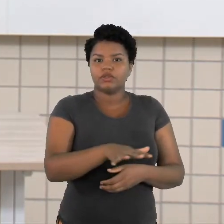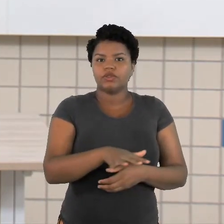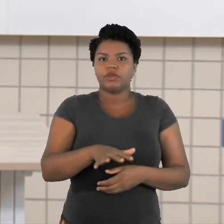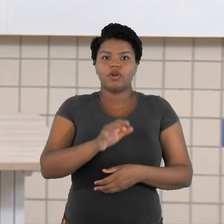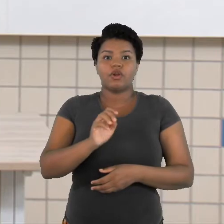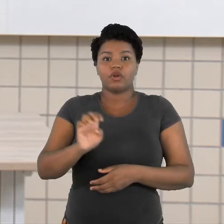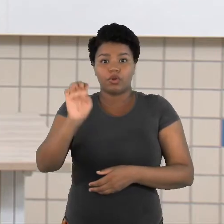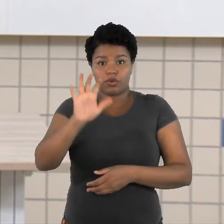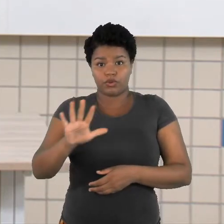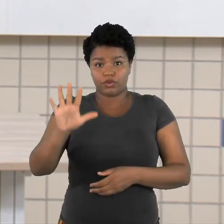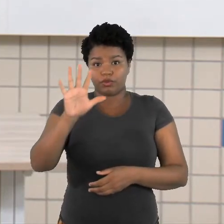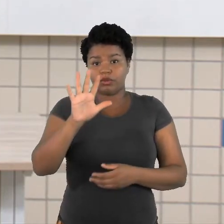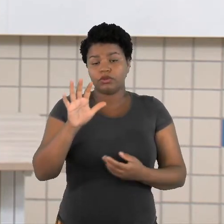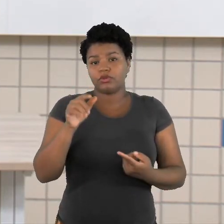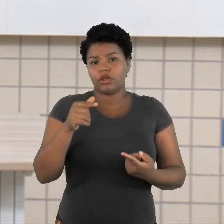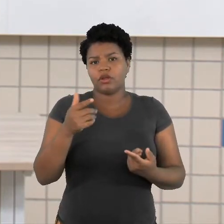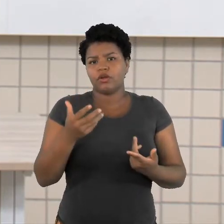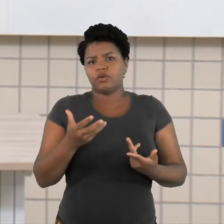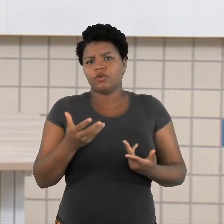não conseguiam mais